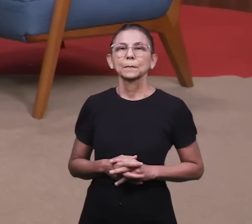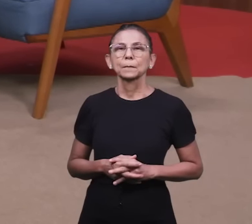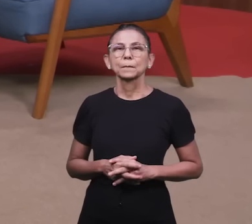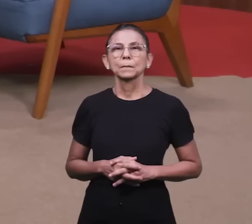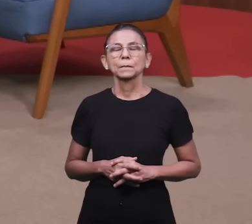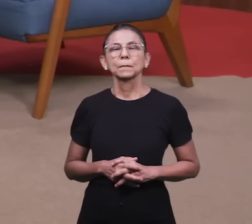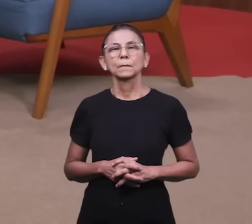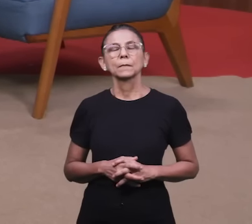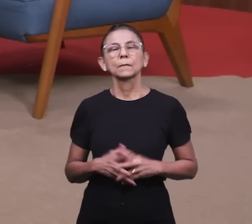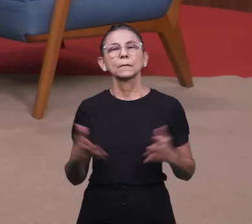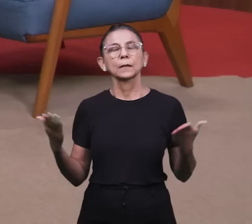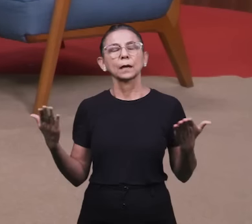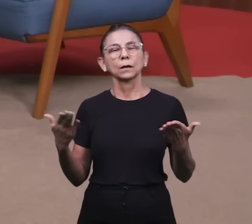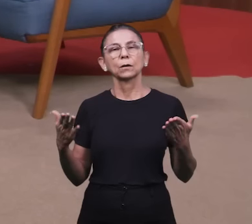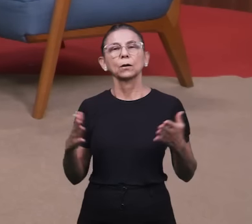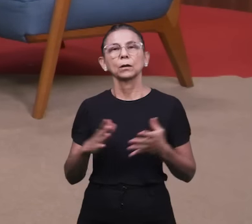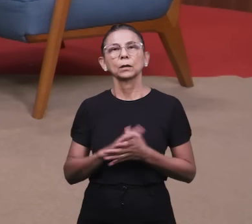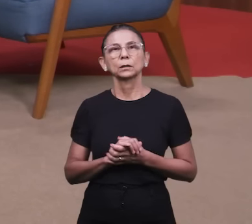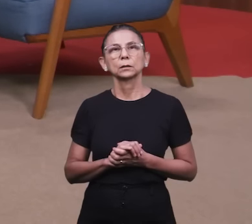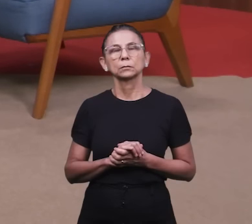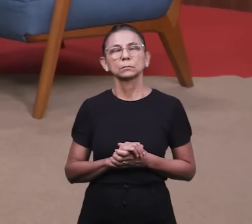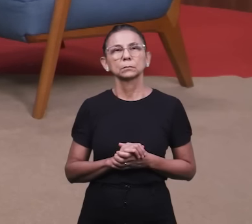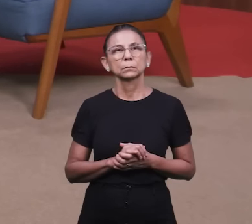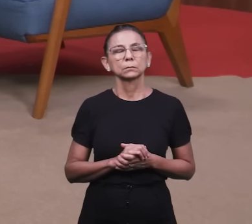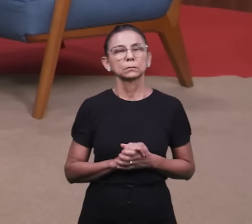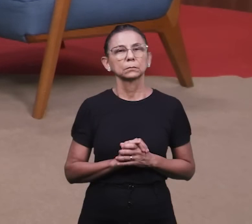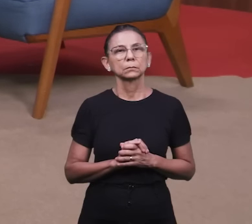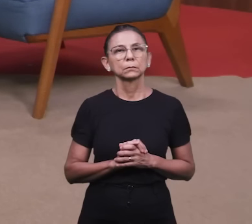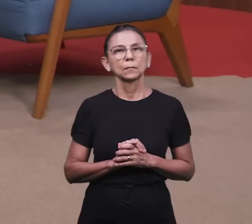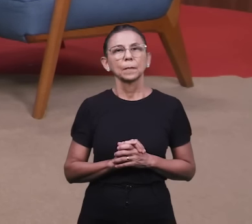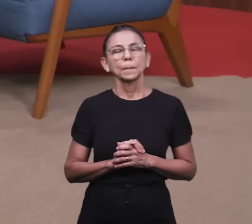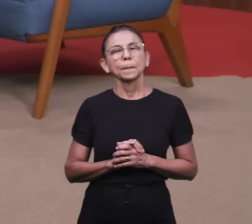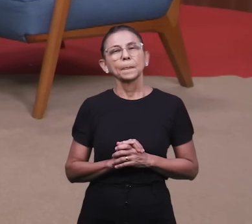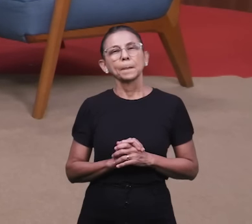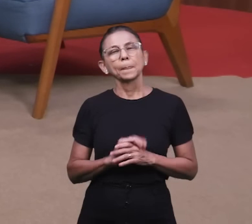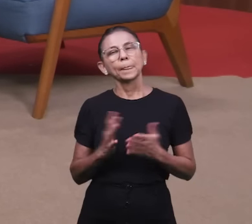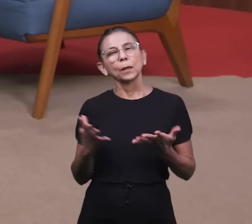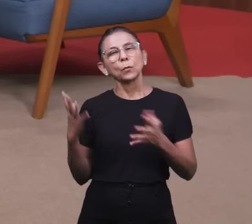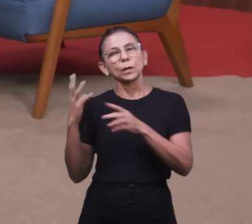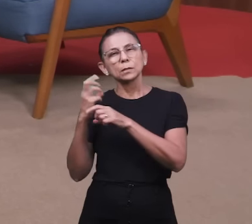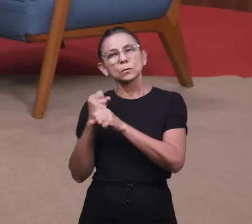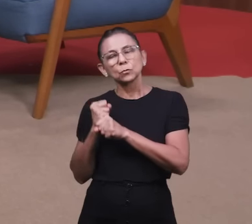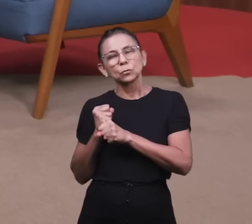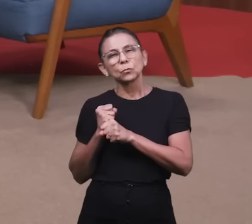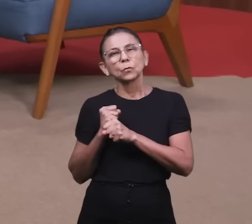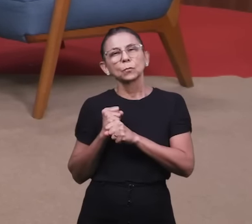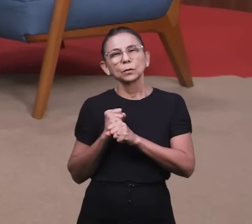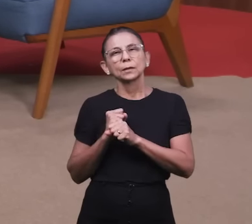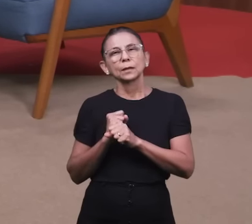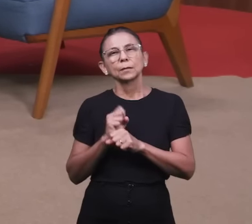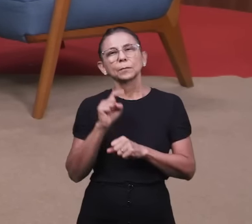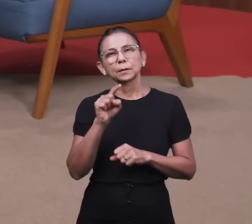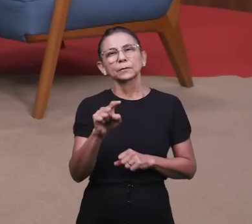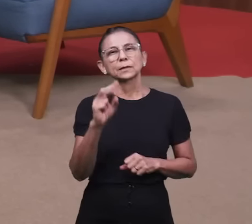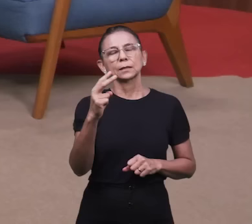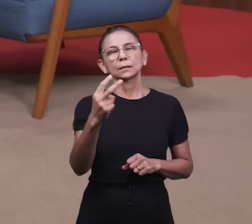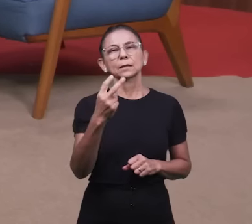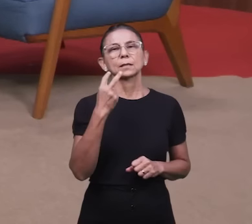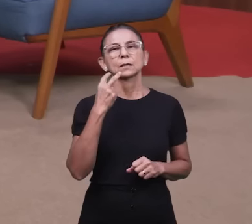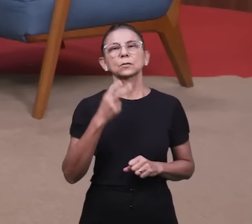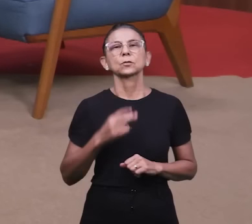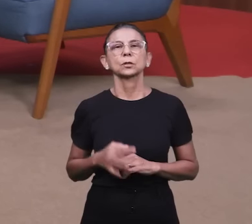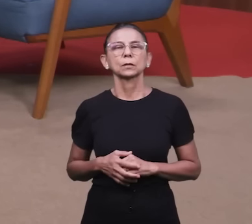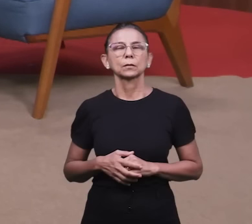e a gente sempre no final do quadro a gente traz uma palavra direcionada para pessoa que está nos assistindo para fazer uma aplicação daquilo que nós